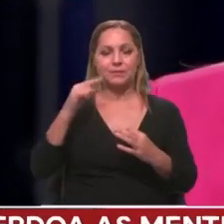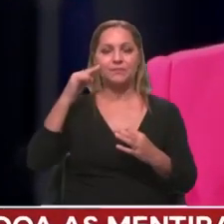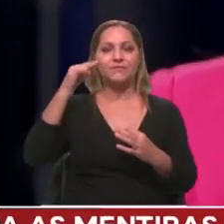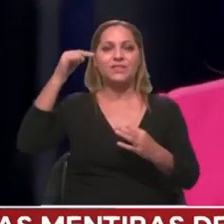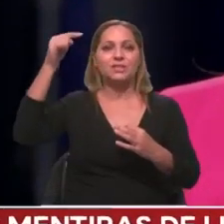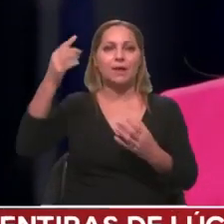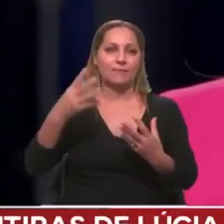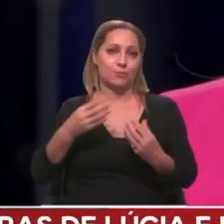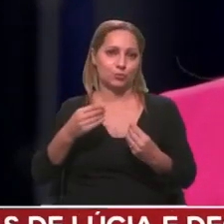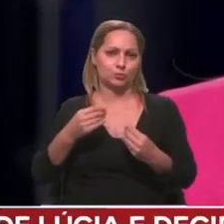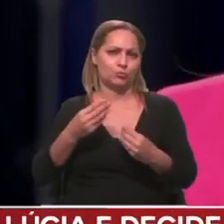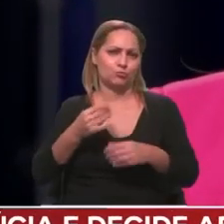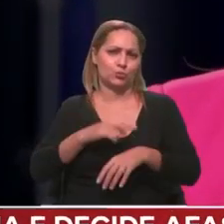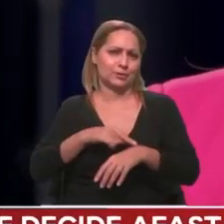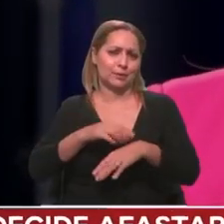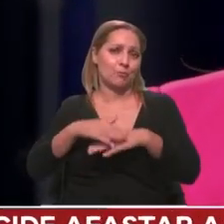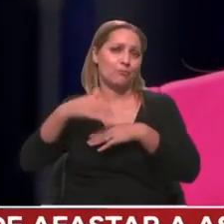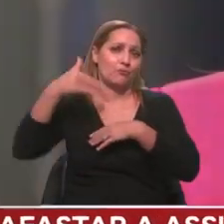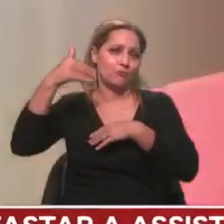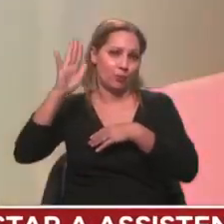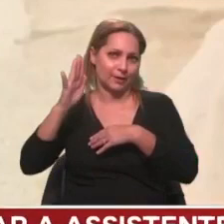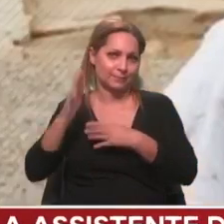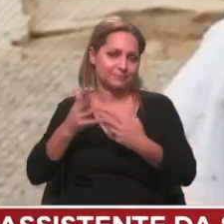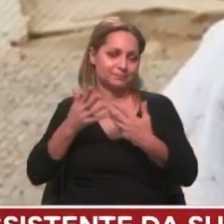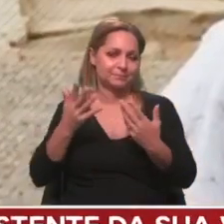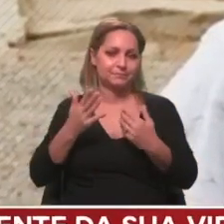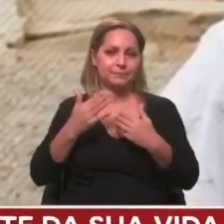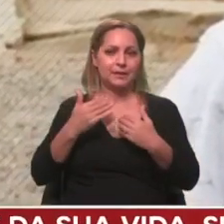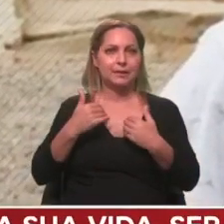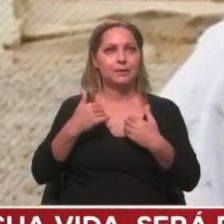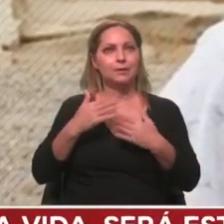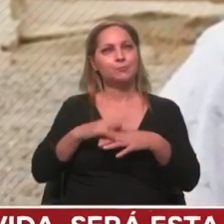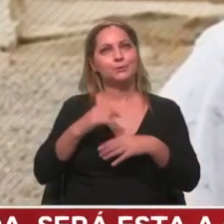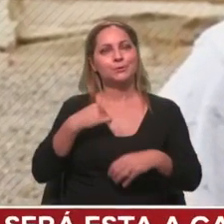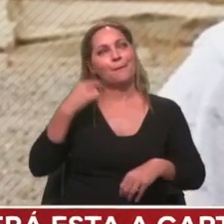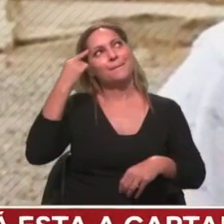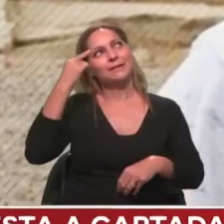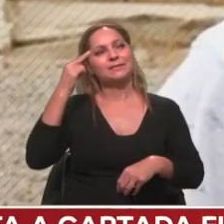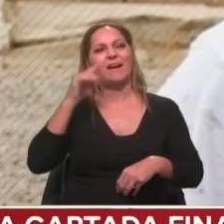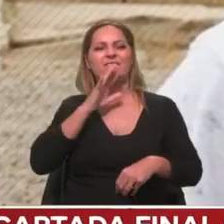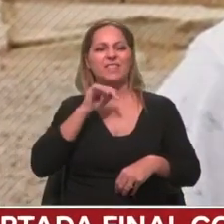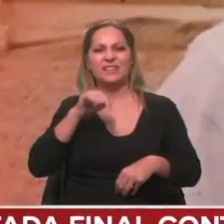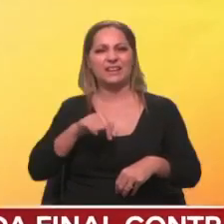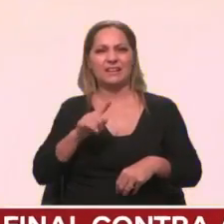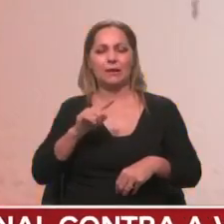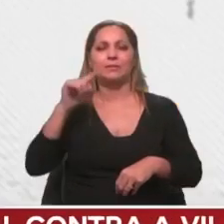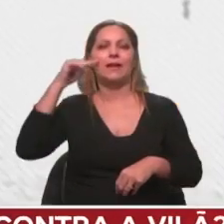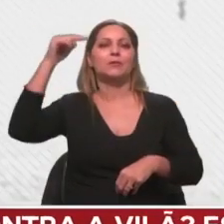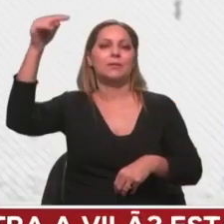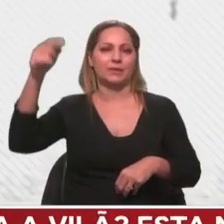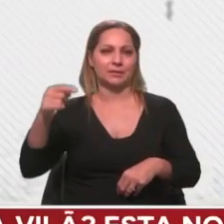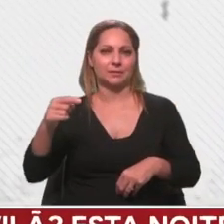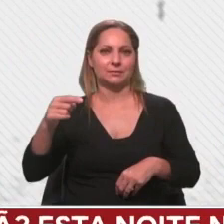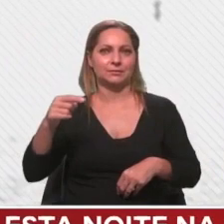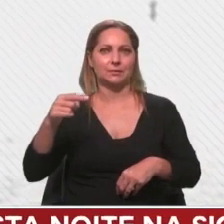estava muito tempo fora. E para mim, eu penso que ele ainda está numa dessas viagens, muitas vezes. Depois faz-se o